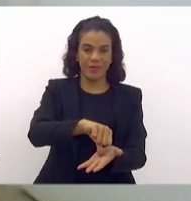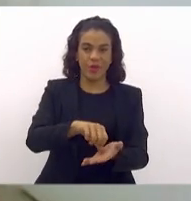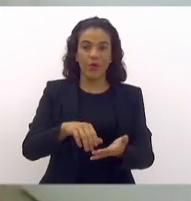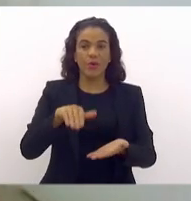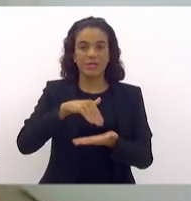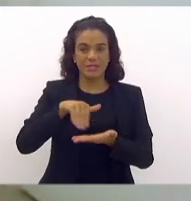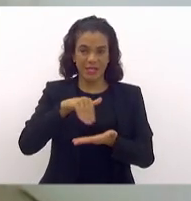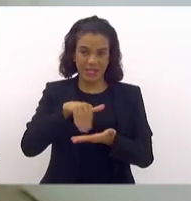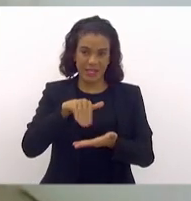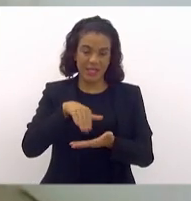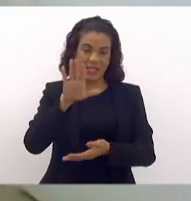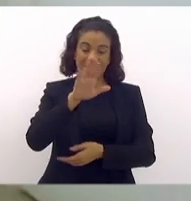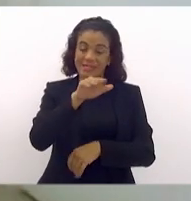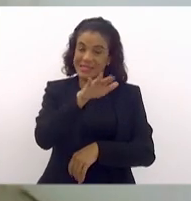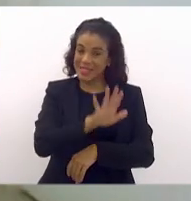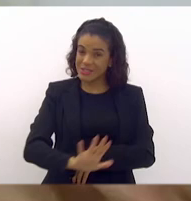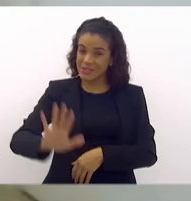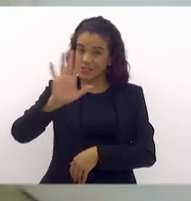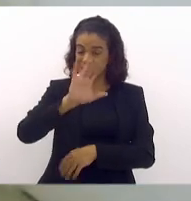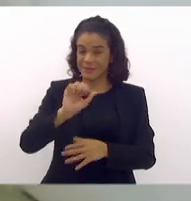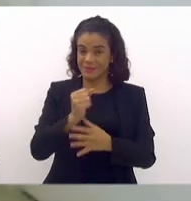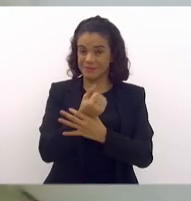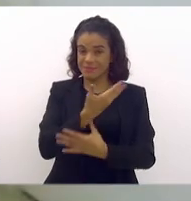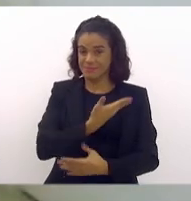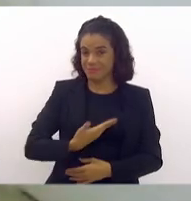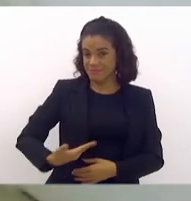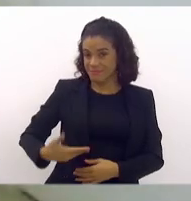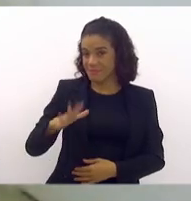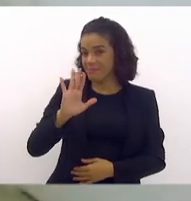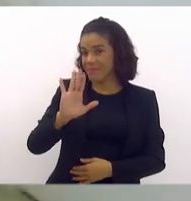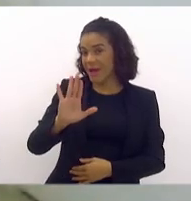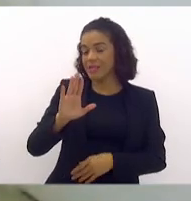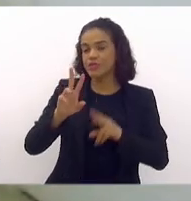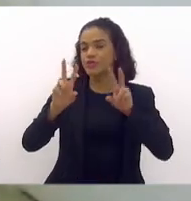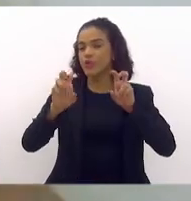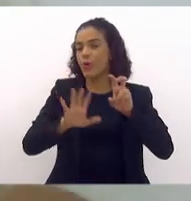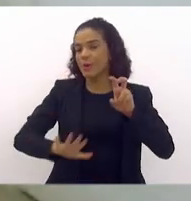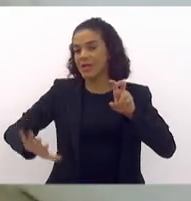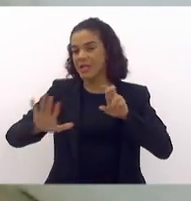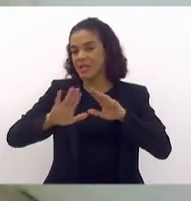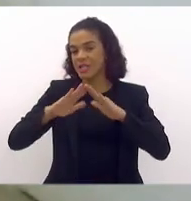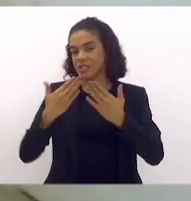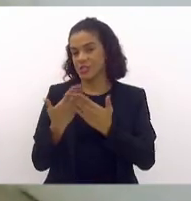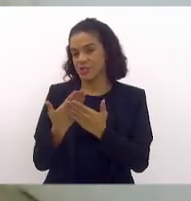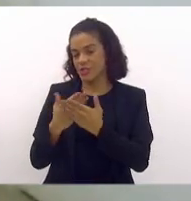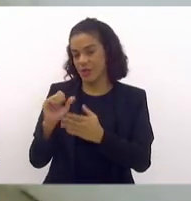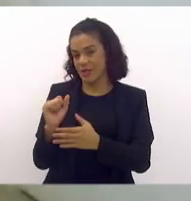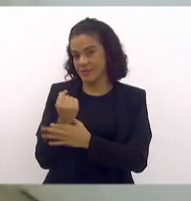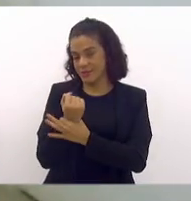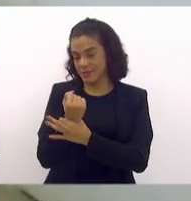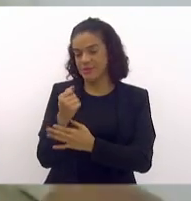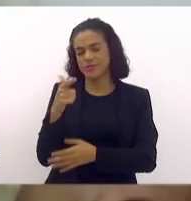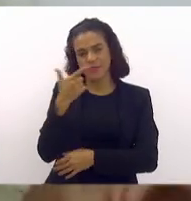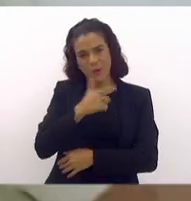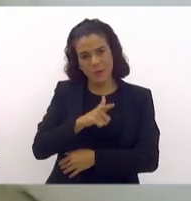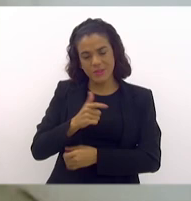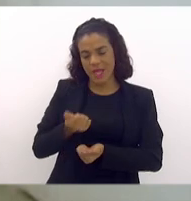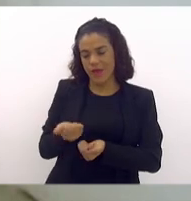Nacional de Segurança Pública, mais especificamente no âmbito do Escola Segura. Então, a gente consegue, sim, treinar,